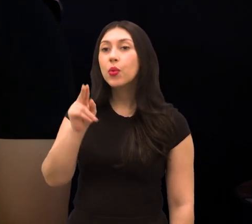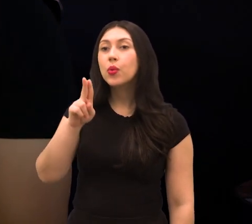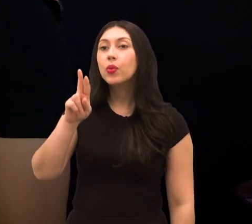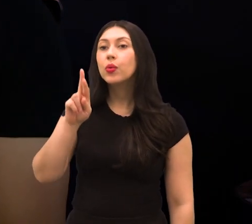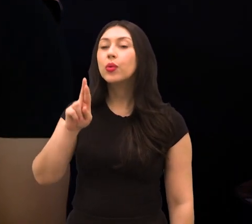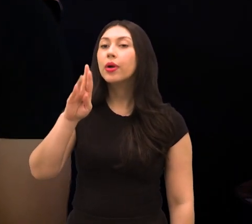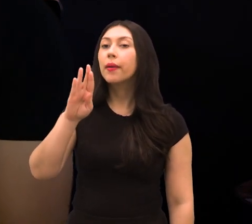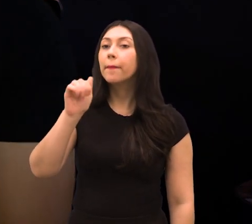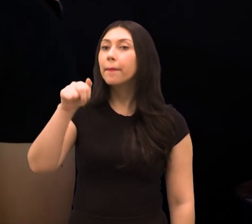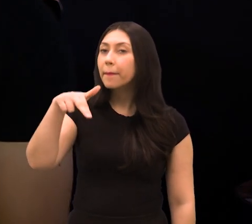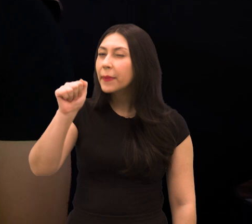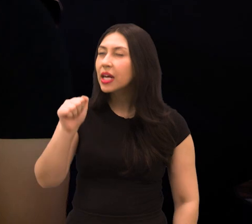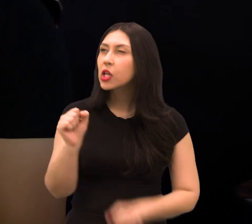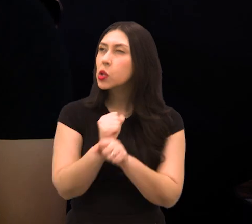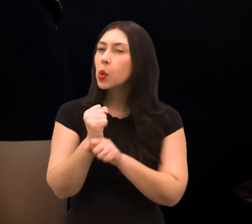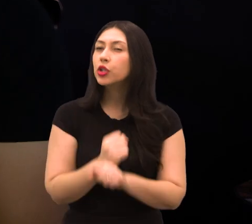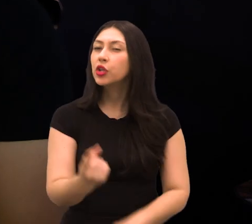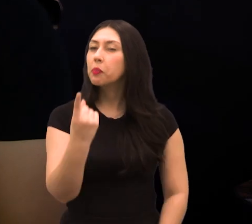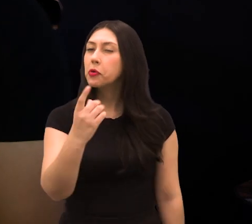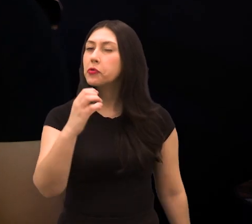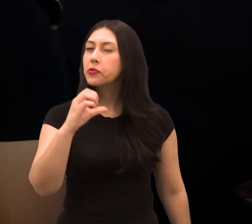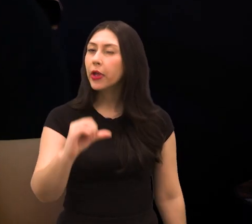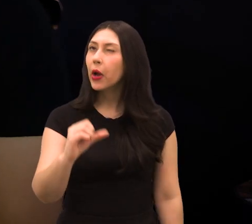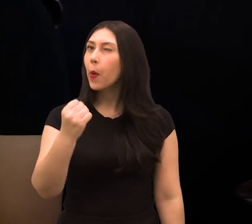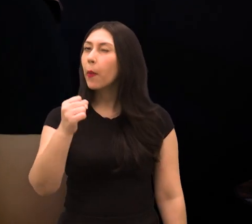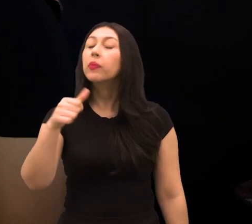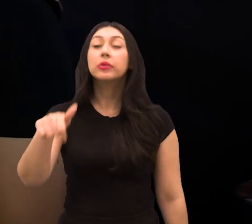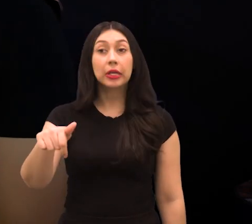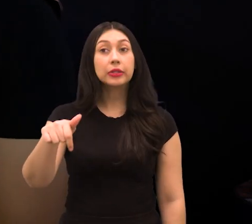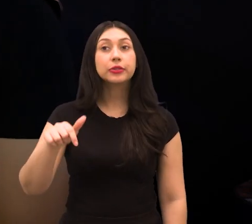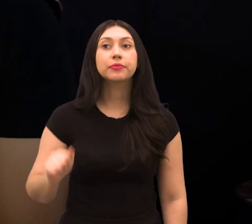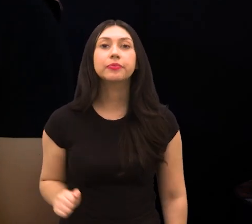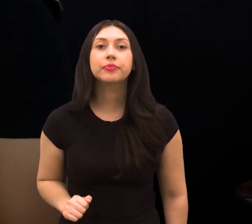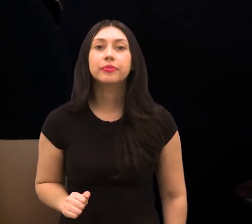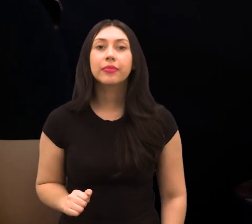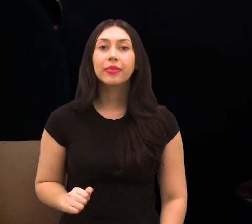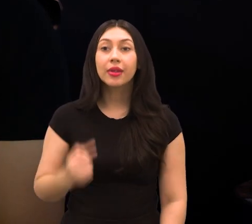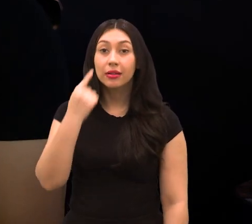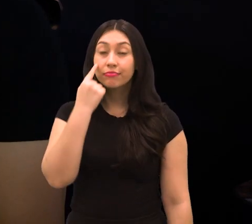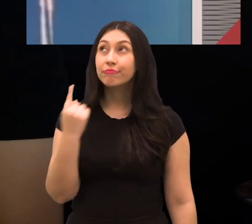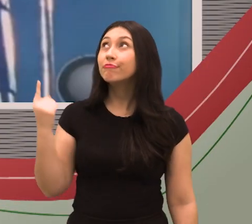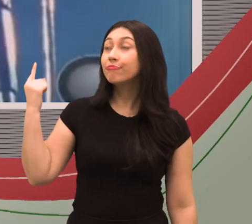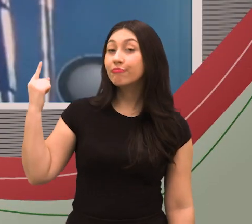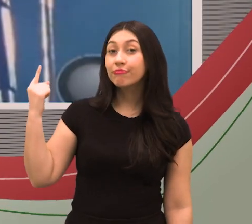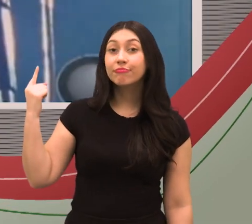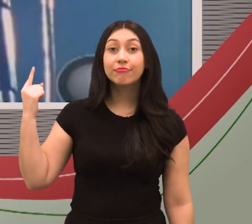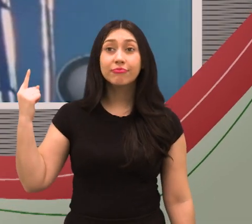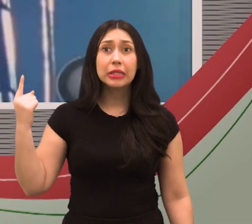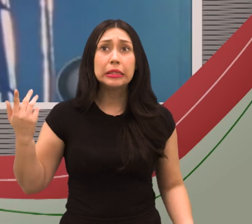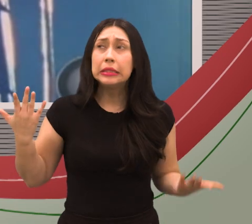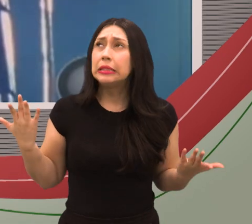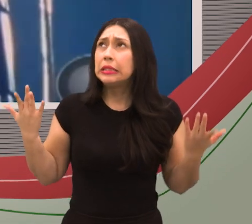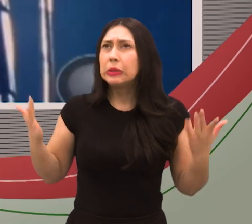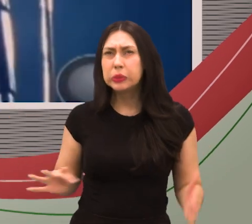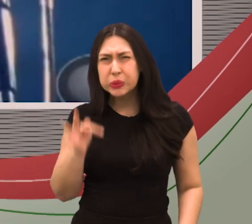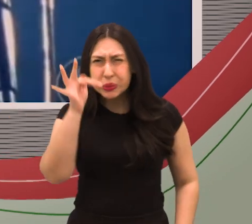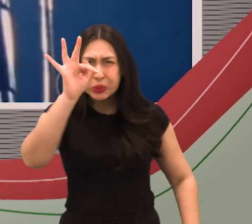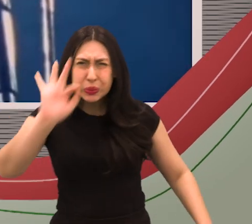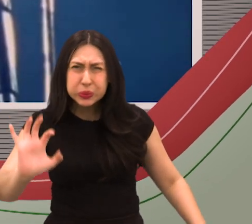legal. A Legião foi lançada em 86, final de 86 mais ou menos. E aí a música Será. Que nada